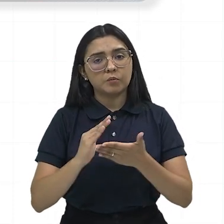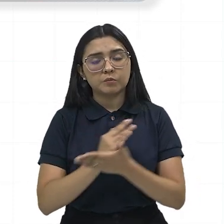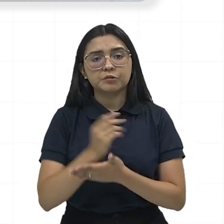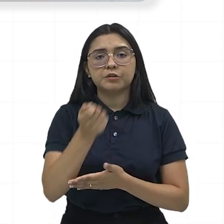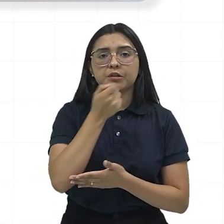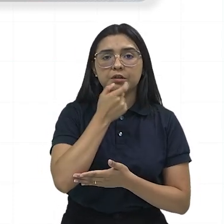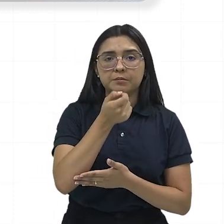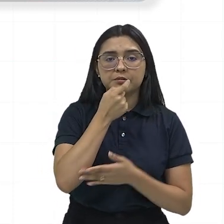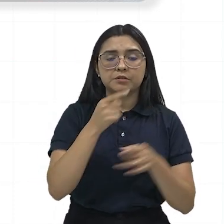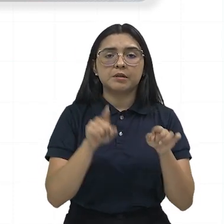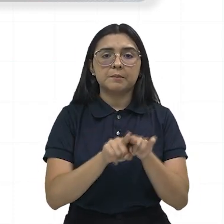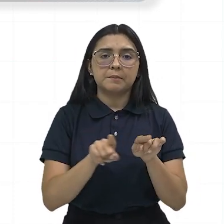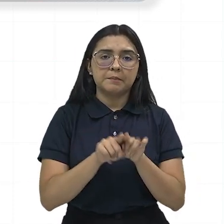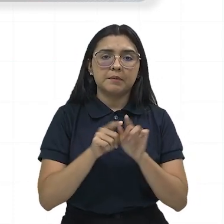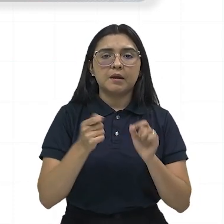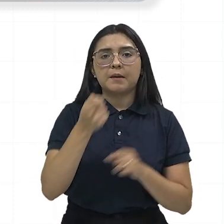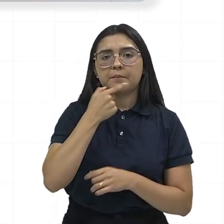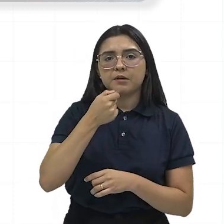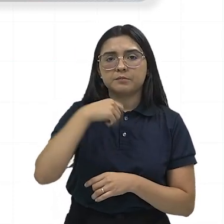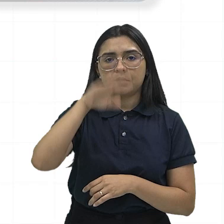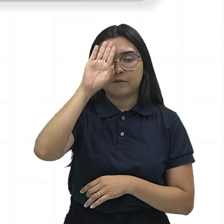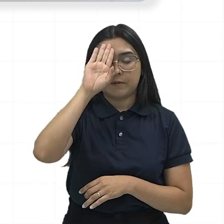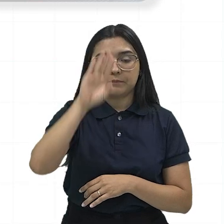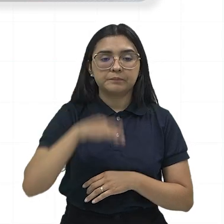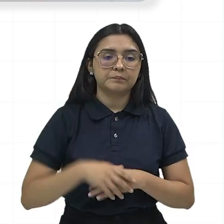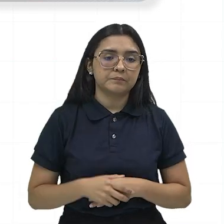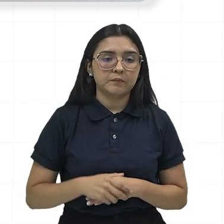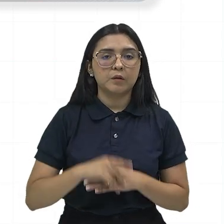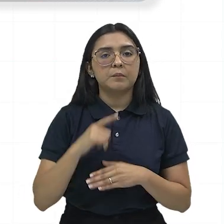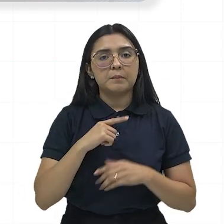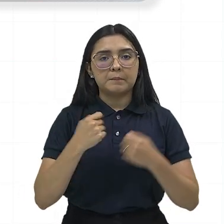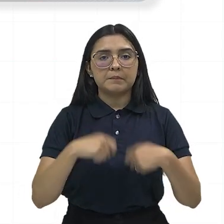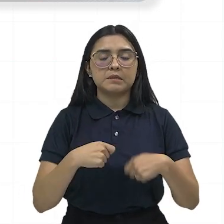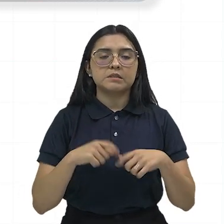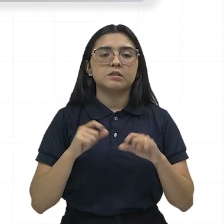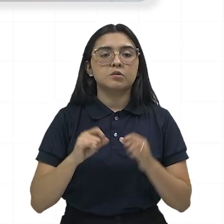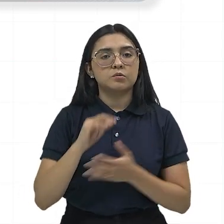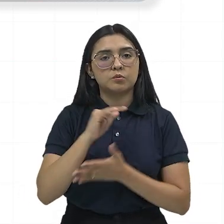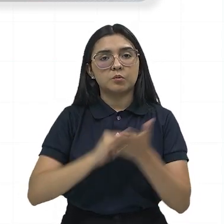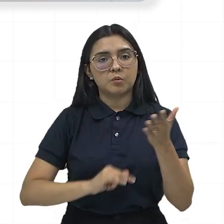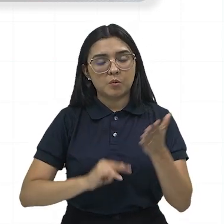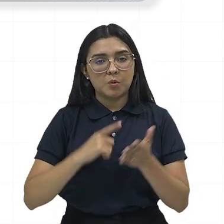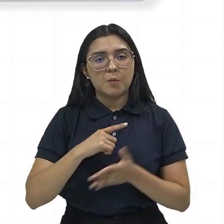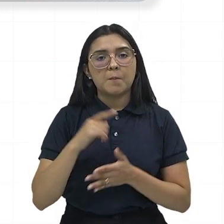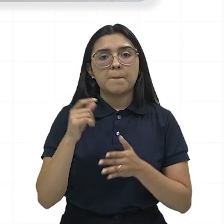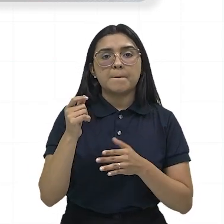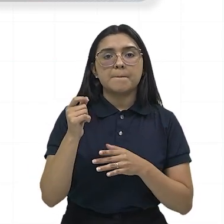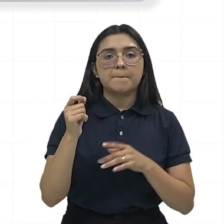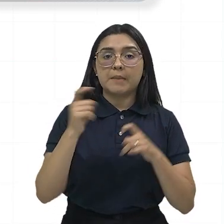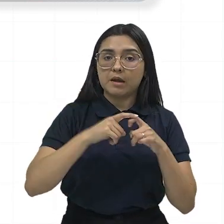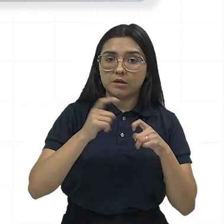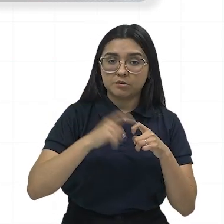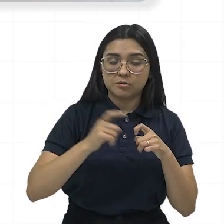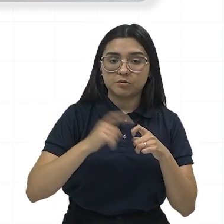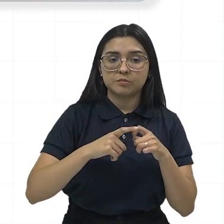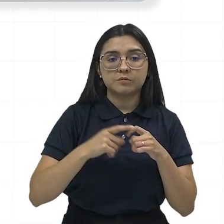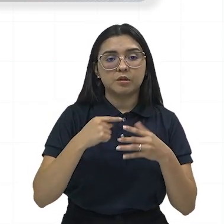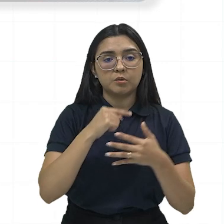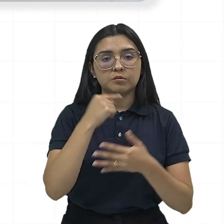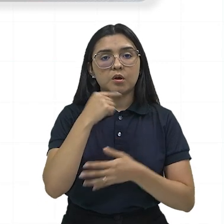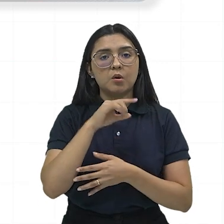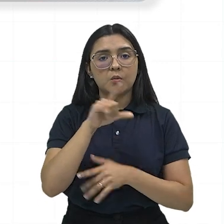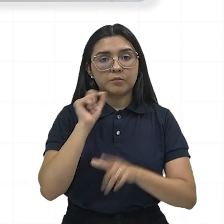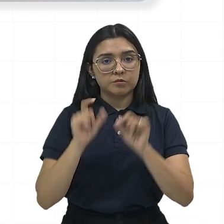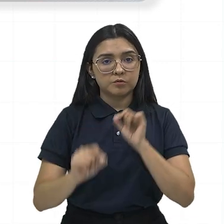e antitérmicos, né, com uso por indicação médica. Todos esses aí são opções de